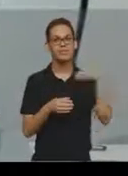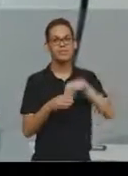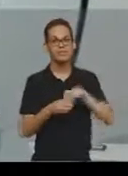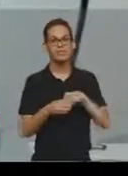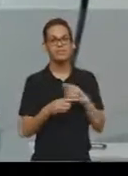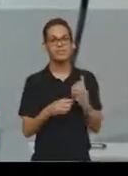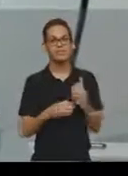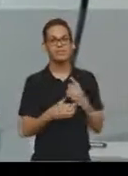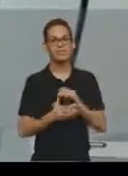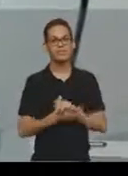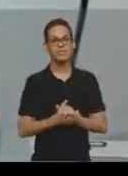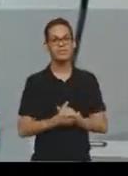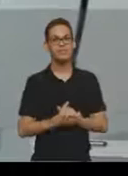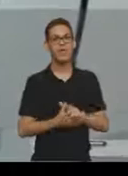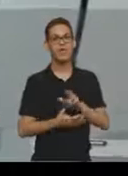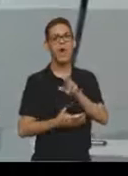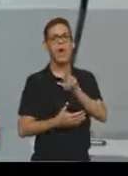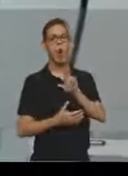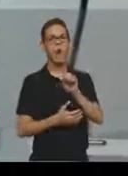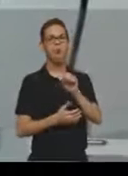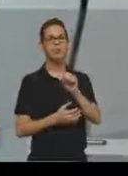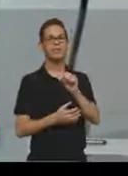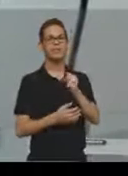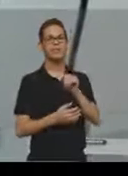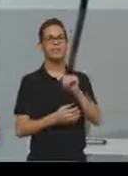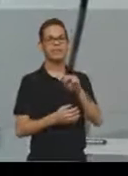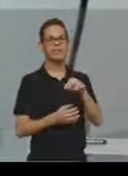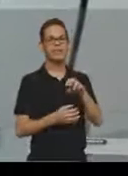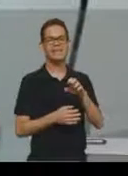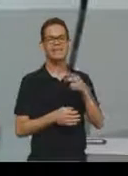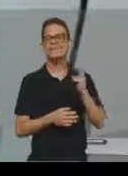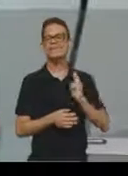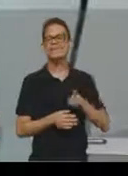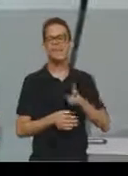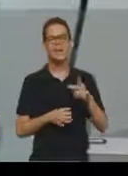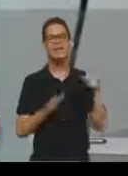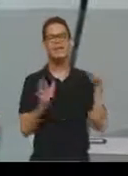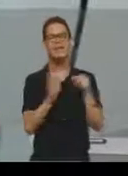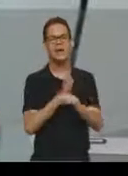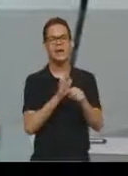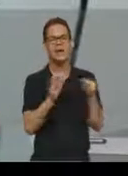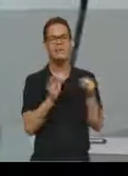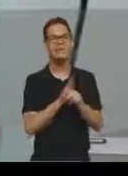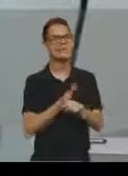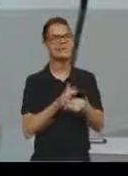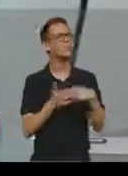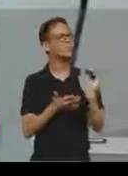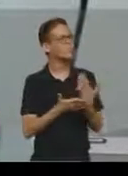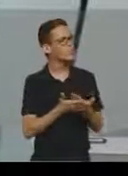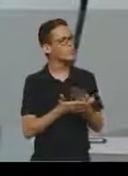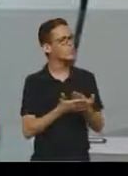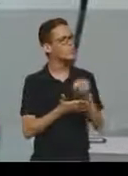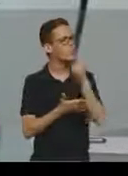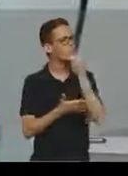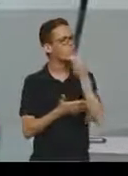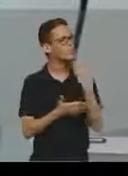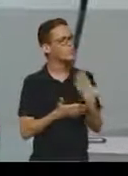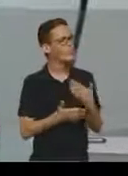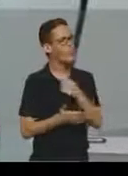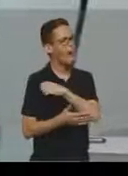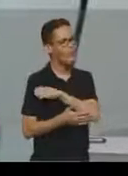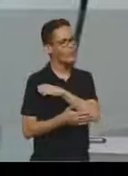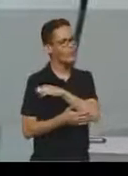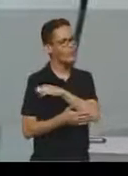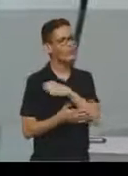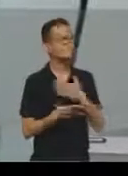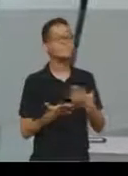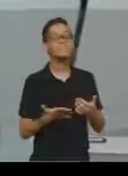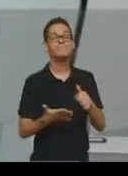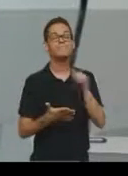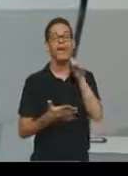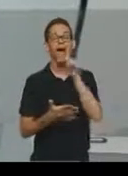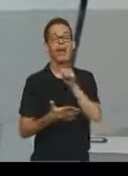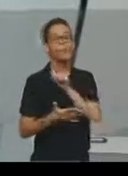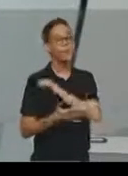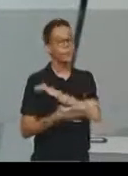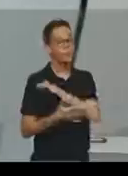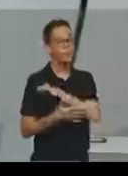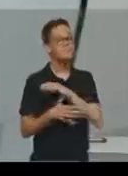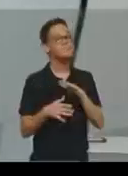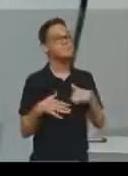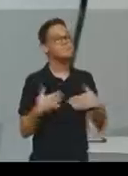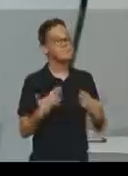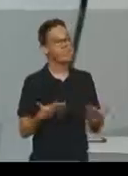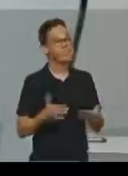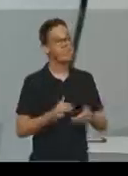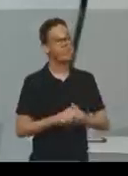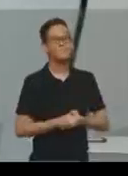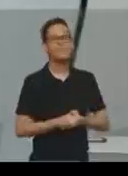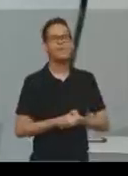uma. E Rosiane é uma gracinha, né? Ela sempre participa. Sim, sempre. Super estudiosa. Então vamos lá. Rosiane, seguinte. Quando